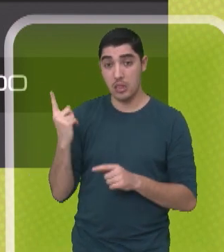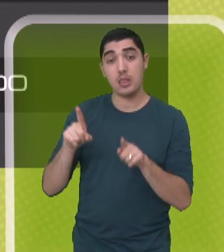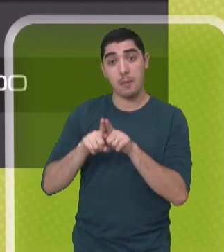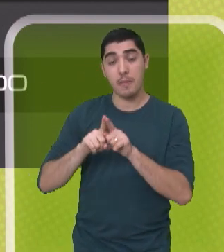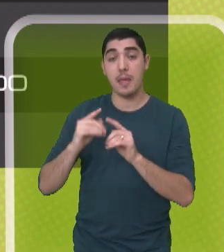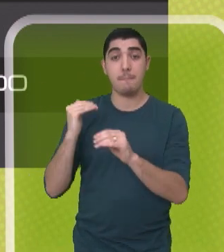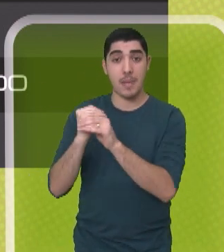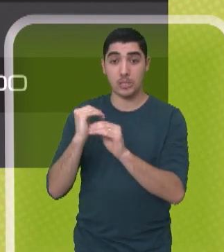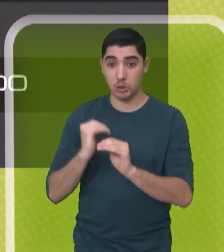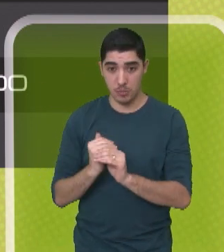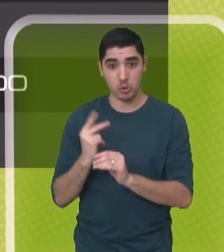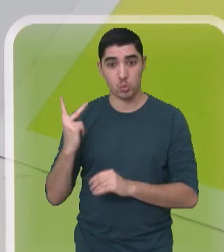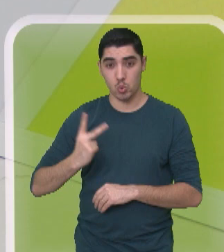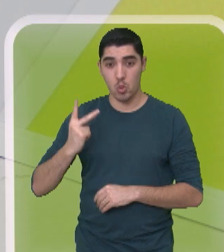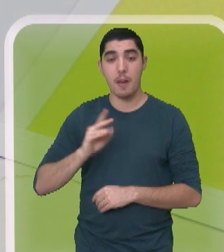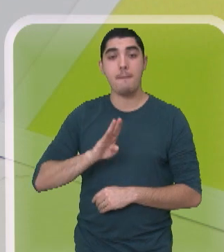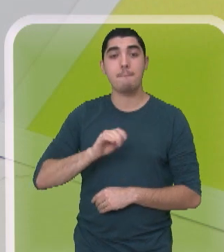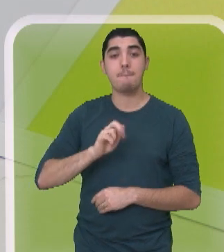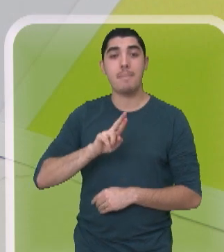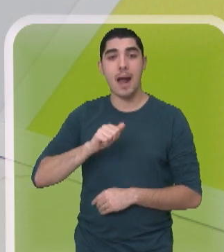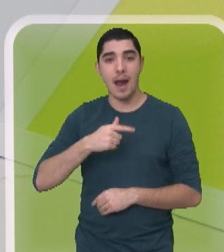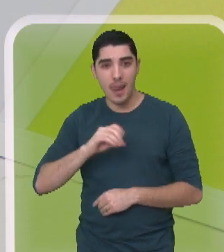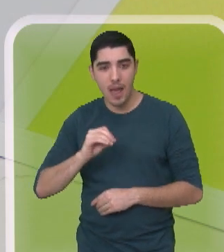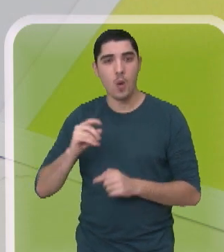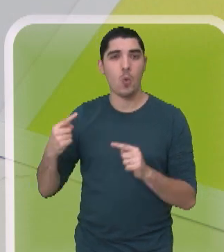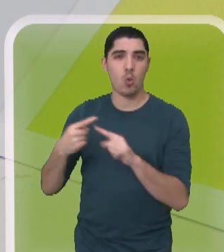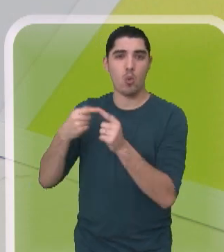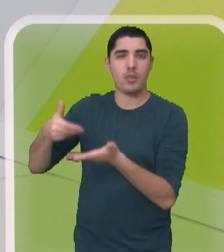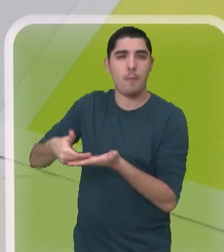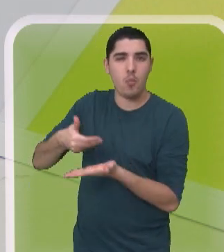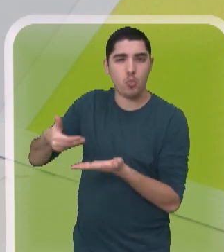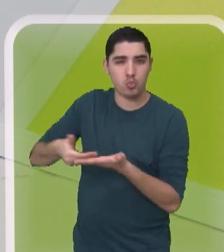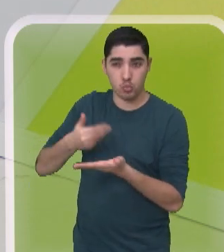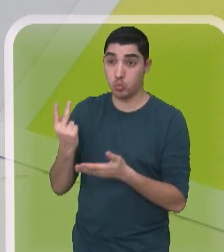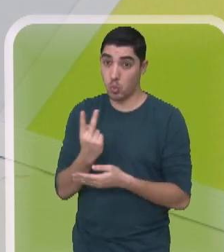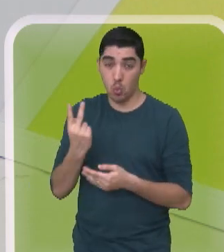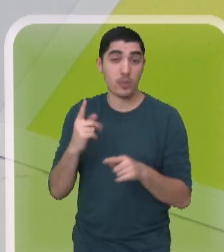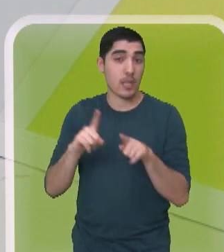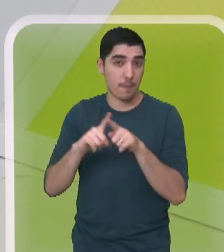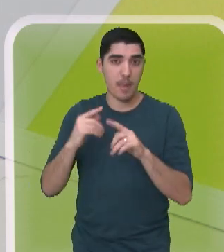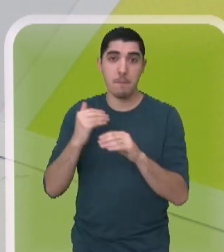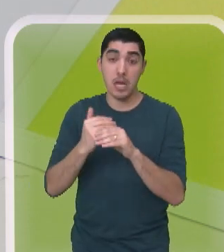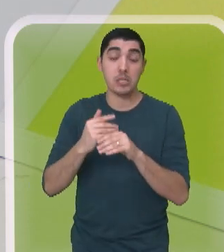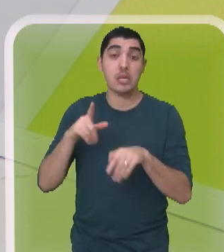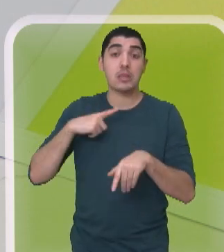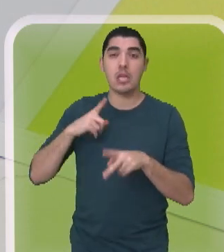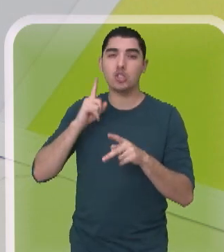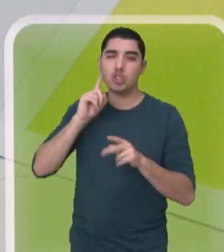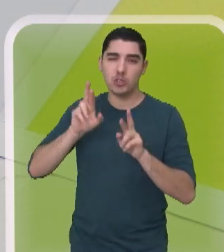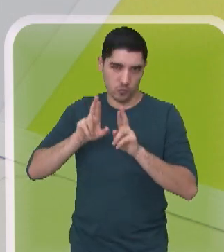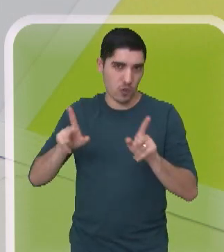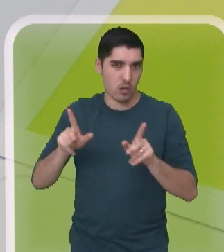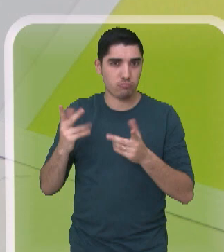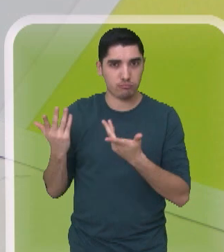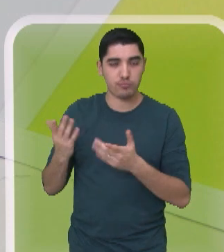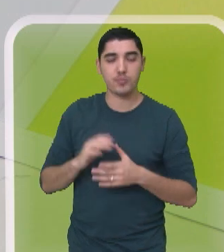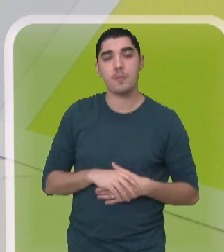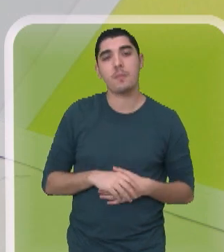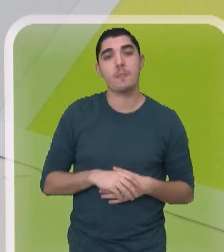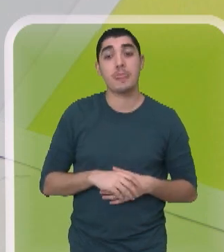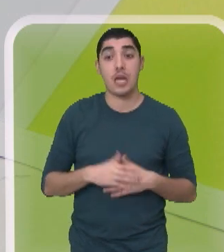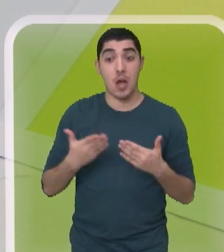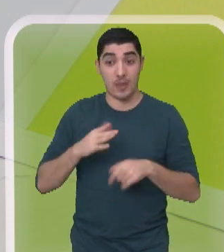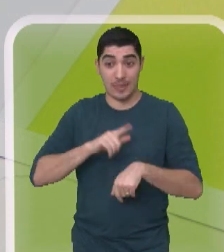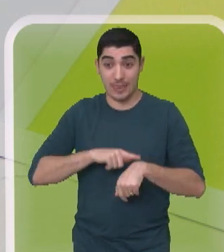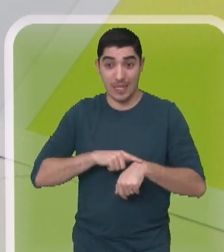duas equipes, Dracena e Barão de Mauá, jogam por empates nos seus respectivos dias e horários de jogos, tá certo? Agora, Bruno, o tempo